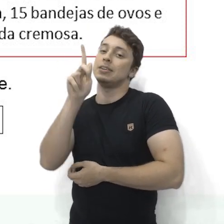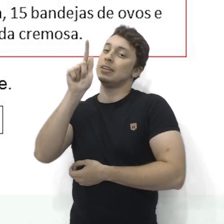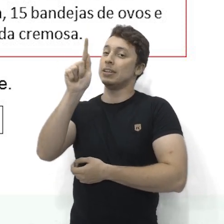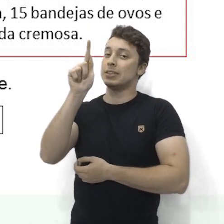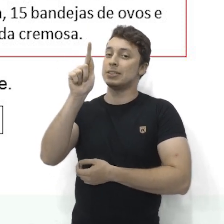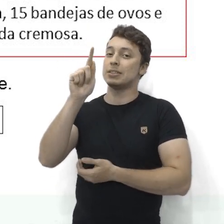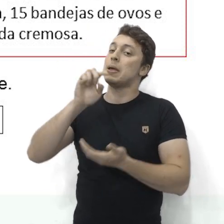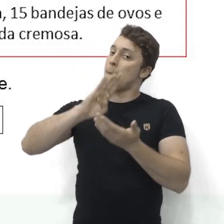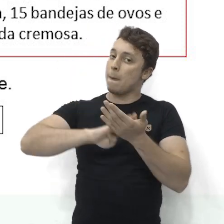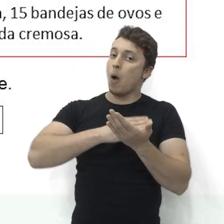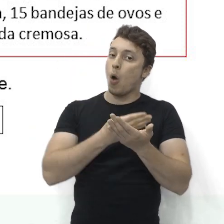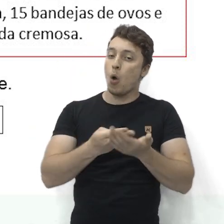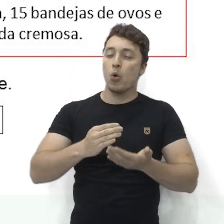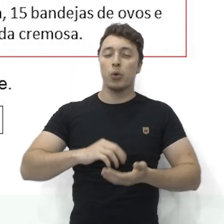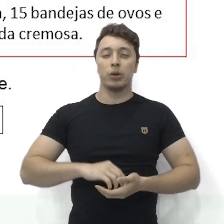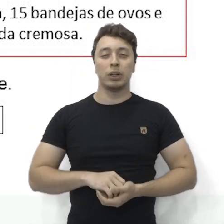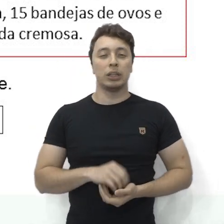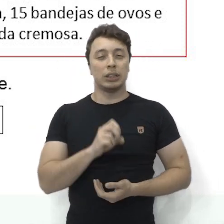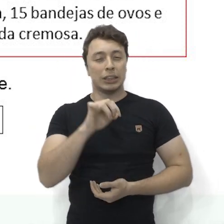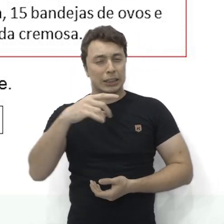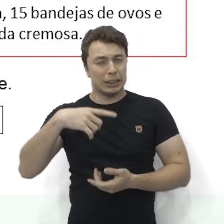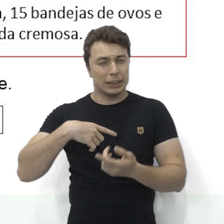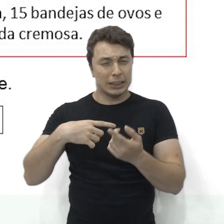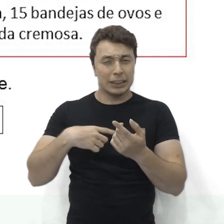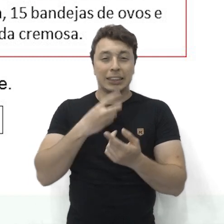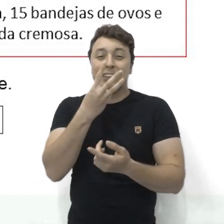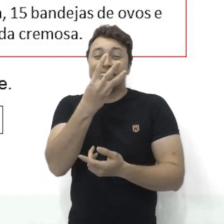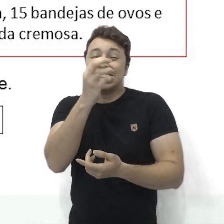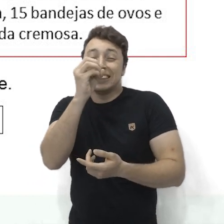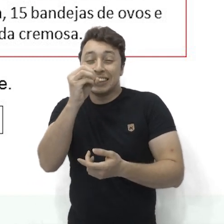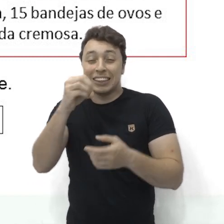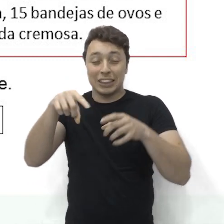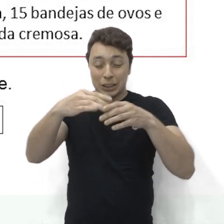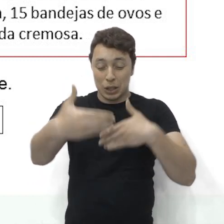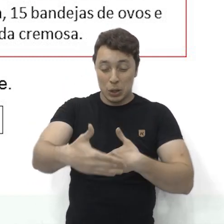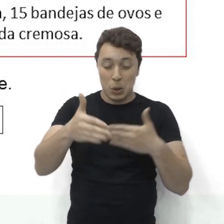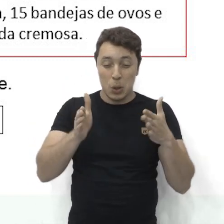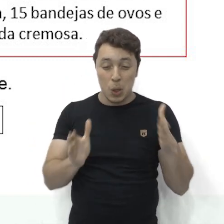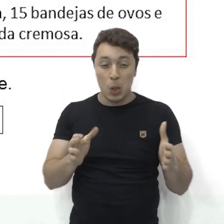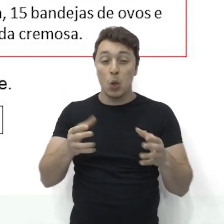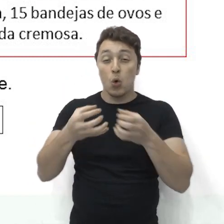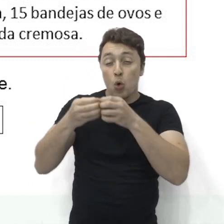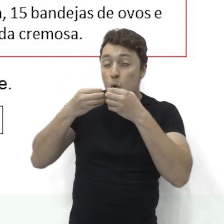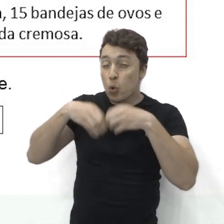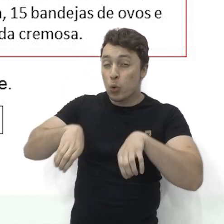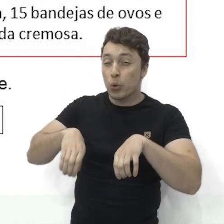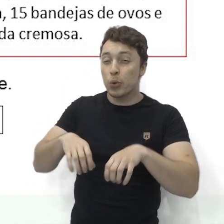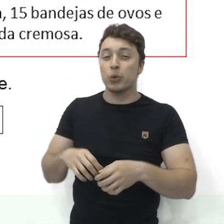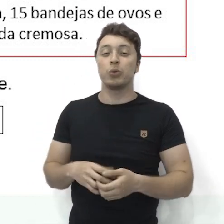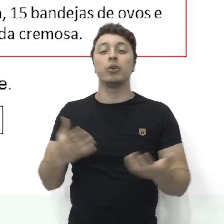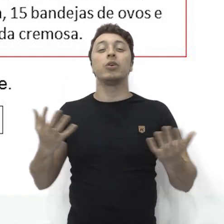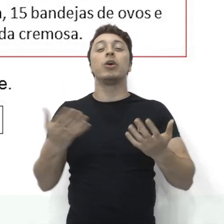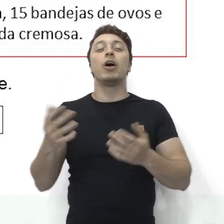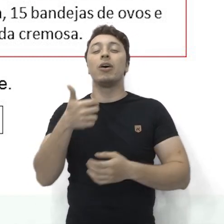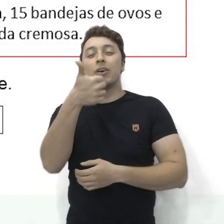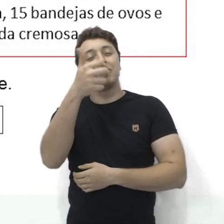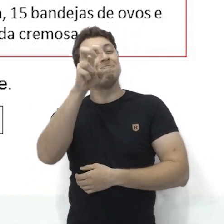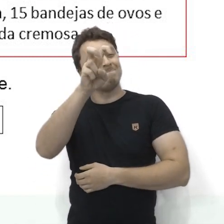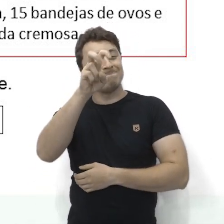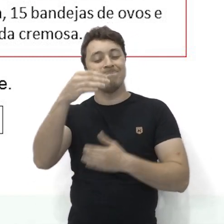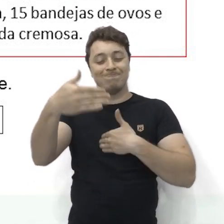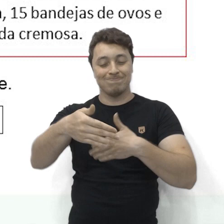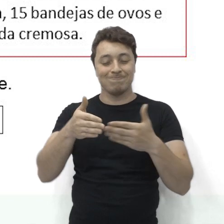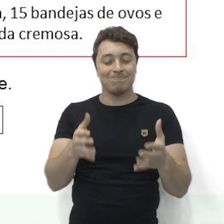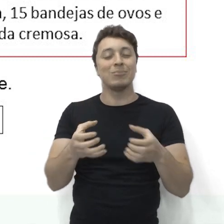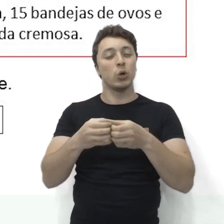32,5 kg de margarina. Se tínhamos 30 bandejas de ovos, agora teremos 15 bandejas de